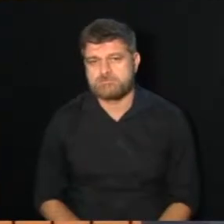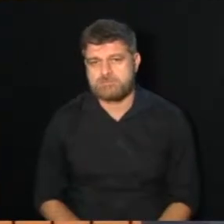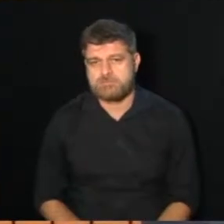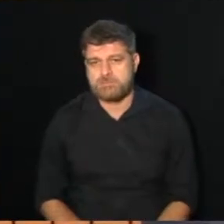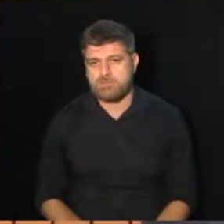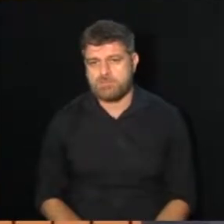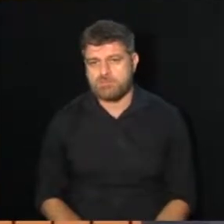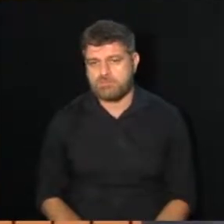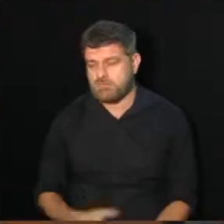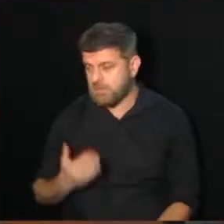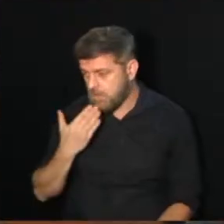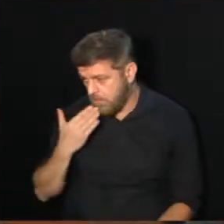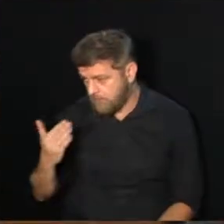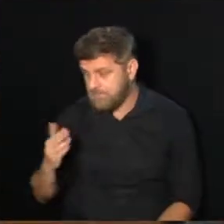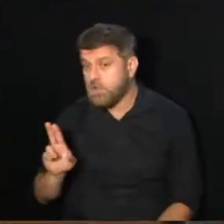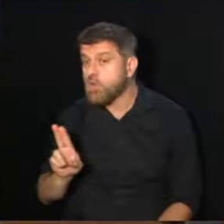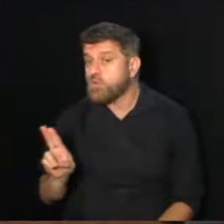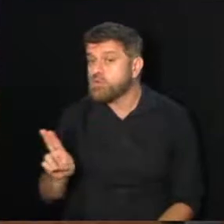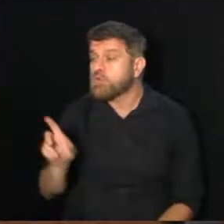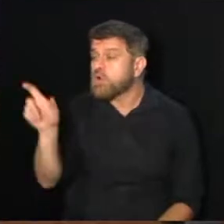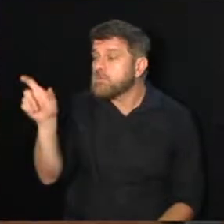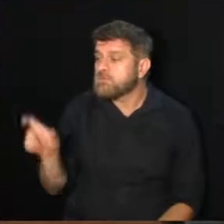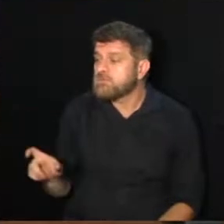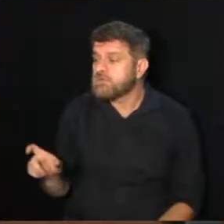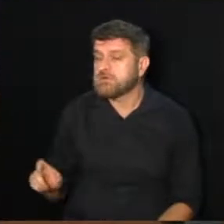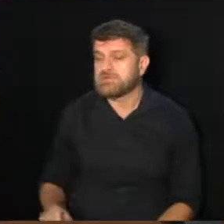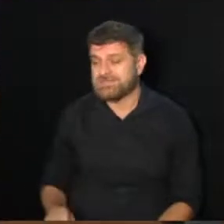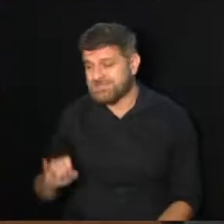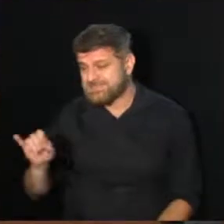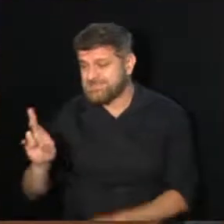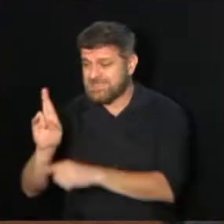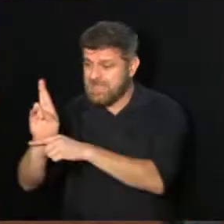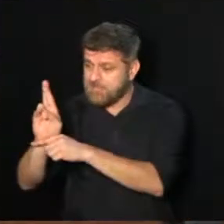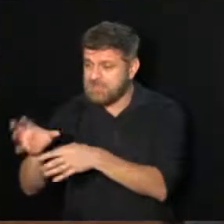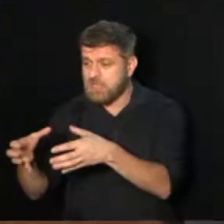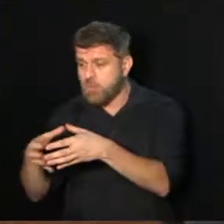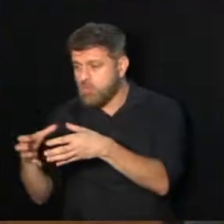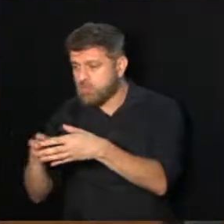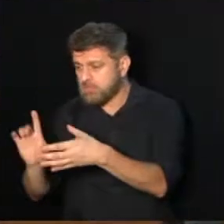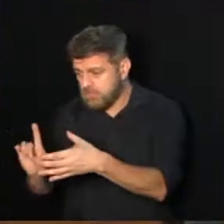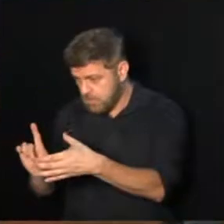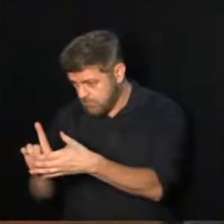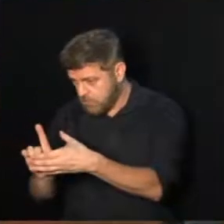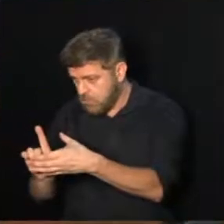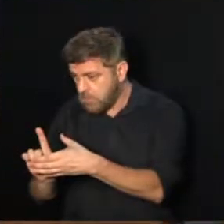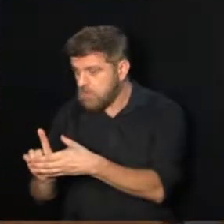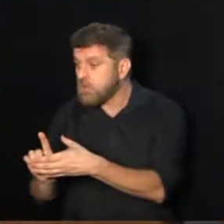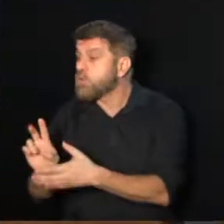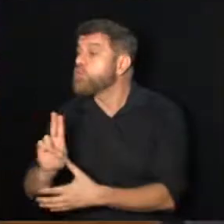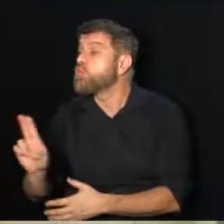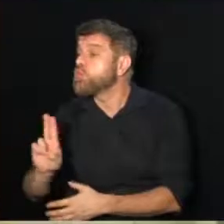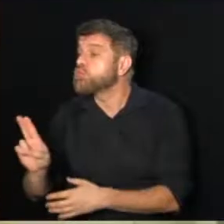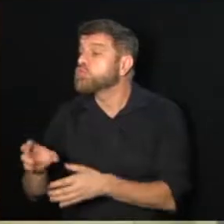Eu só peço para que se apresente falando o nome e, caso represente alguma entidade, que faça menção a